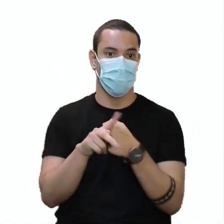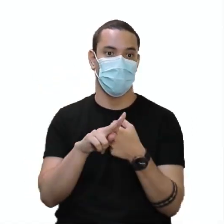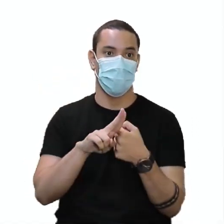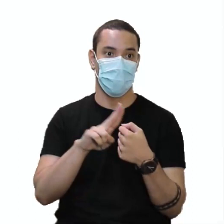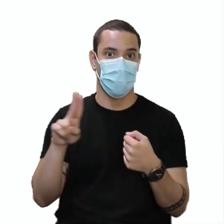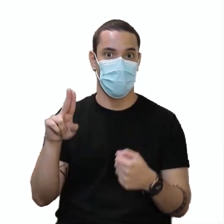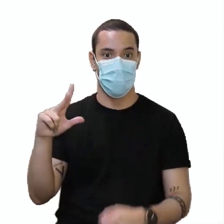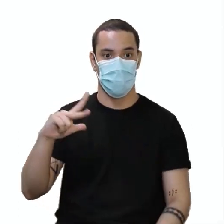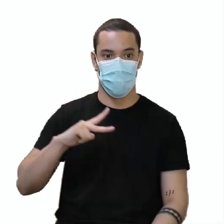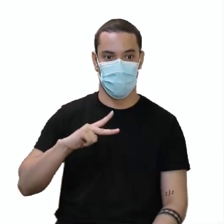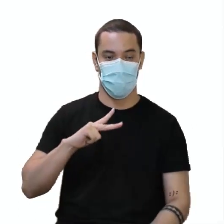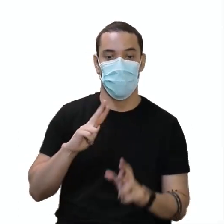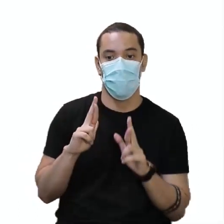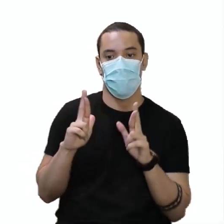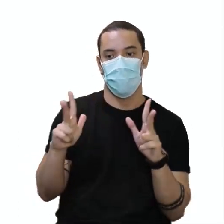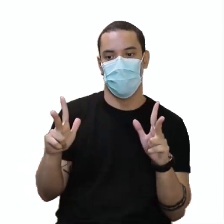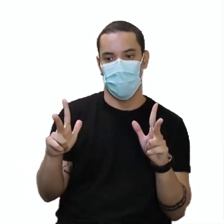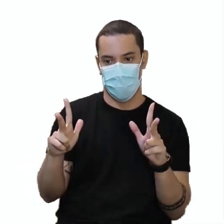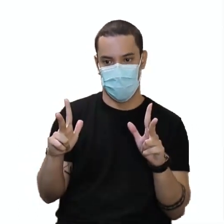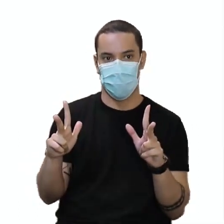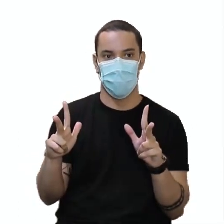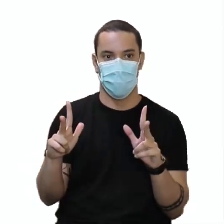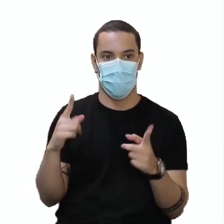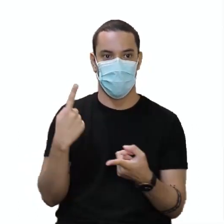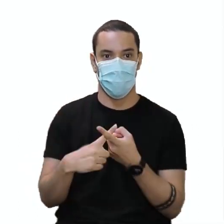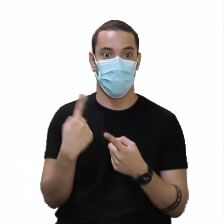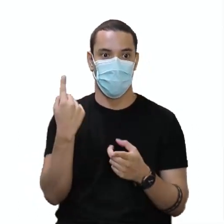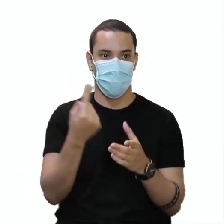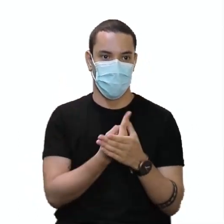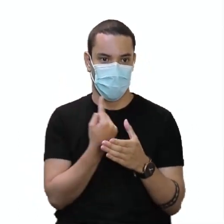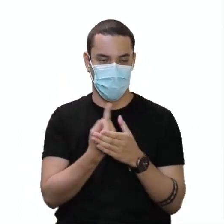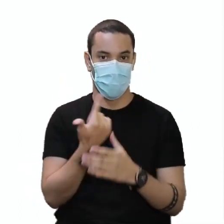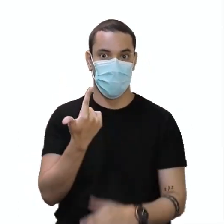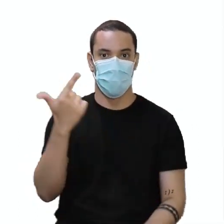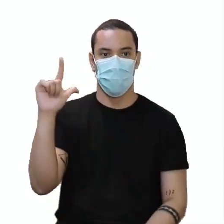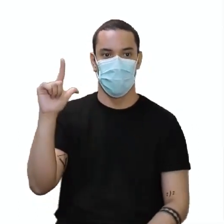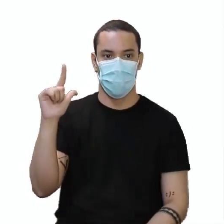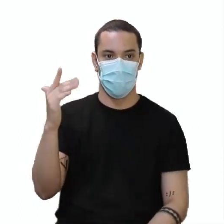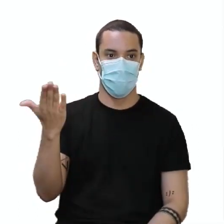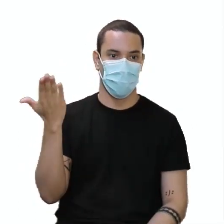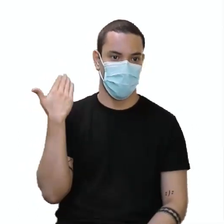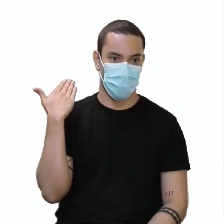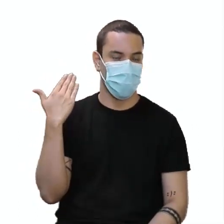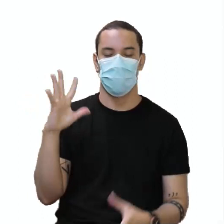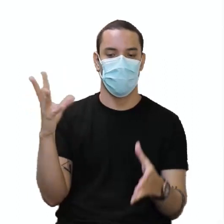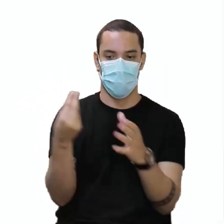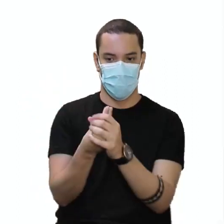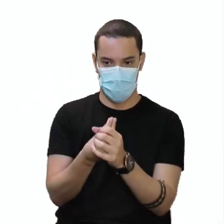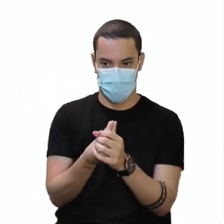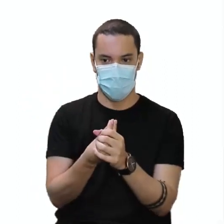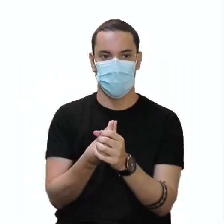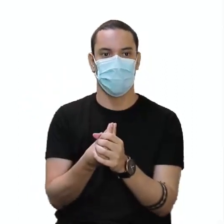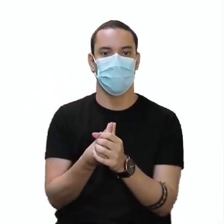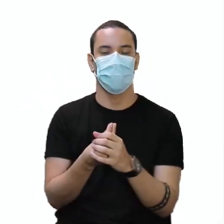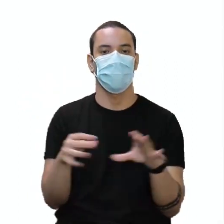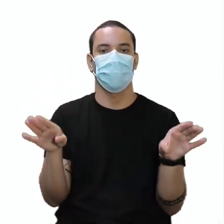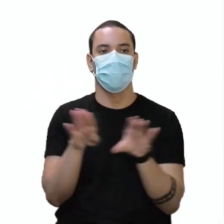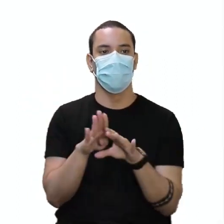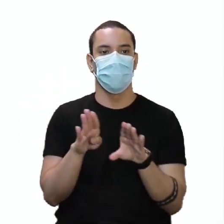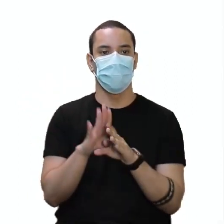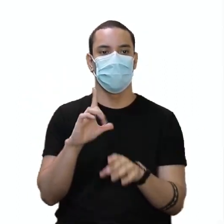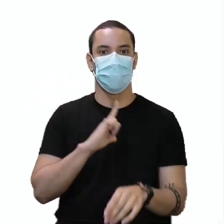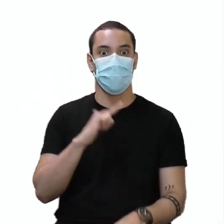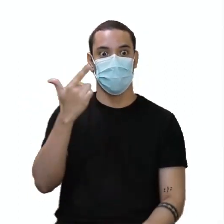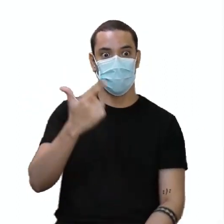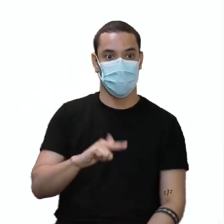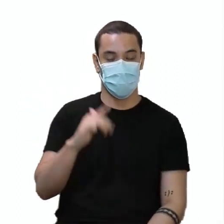pessoal diferente, com situações diferentes. Aqui o was singular, were passado, ou were plural. E aí temos também,